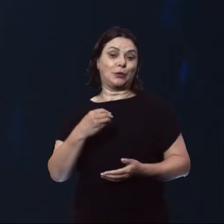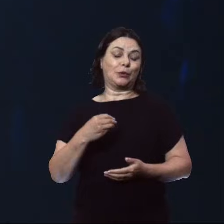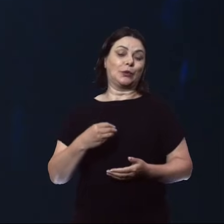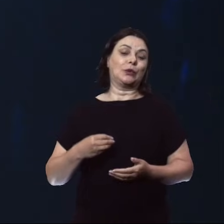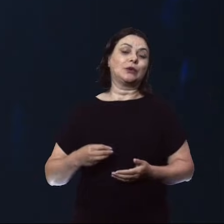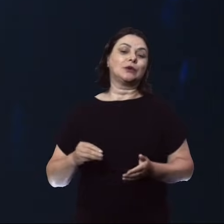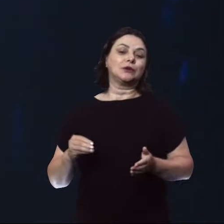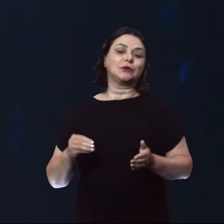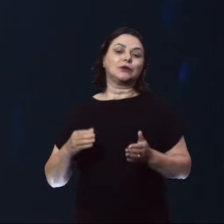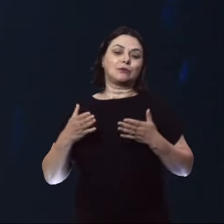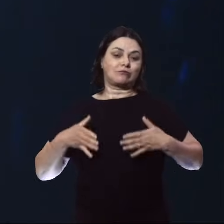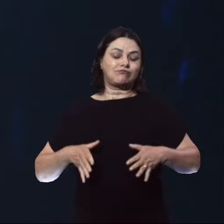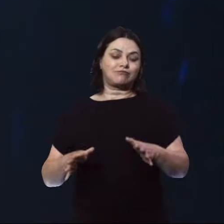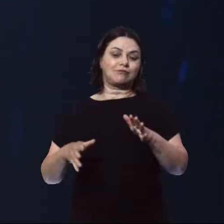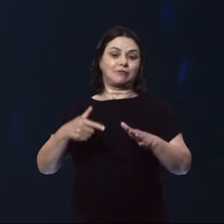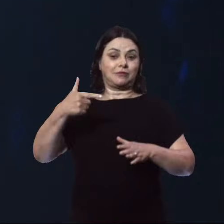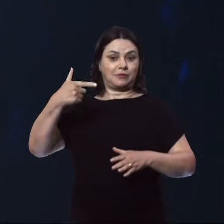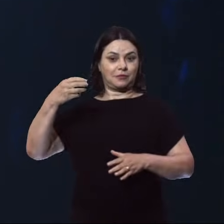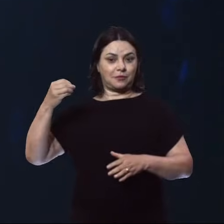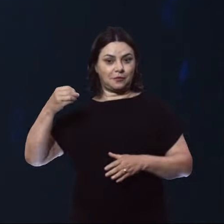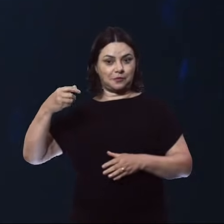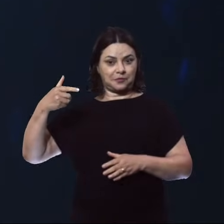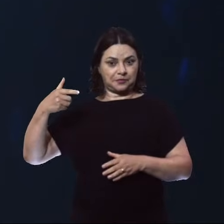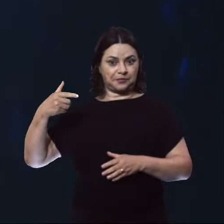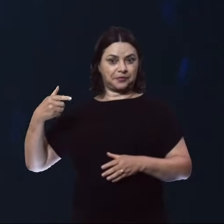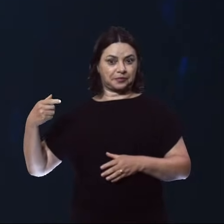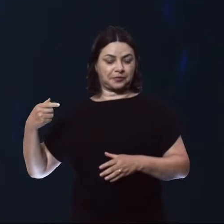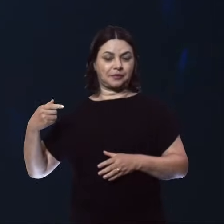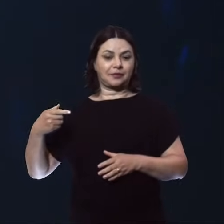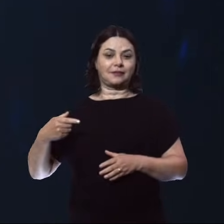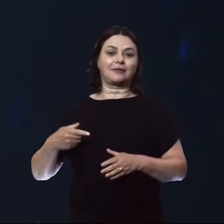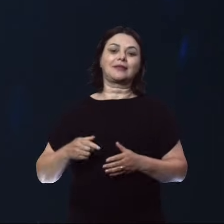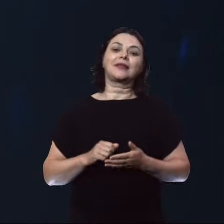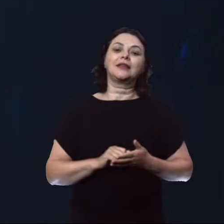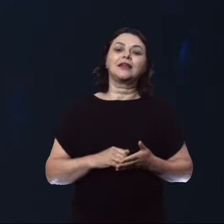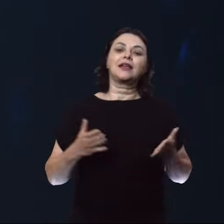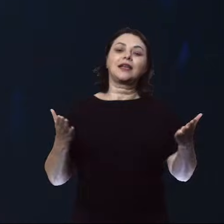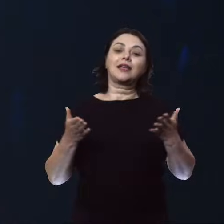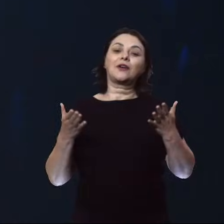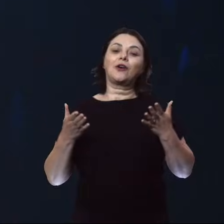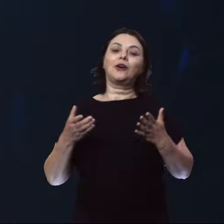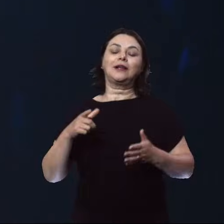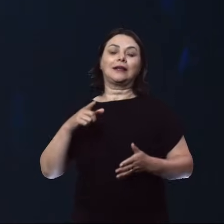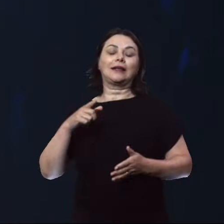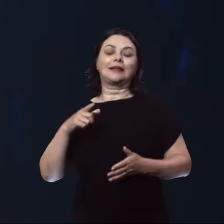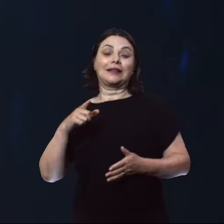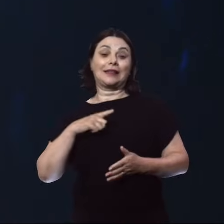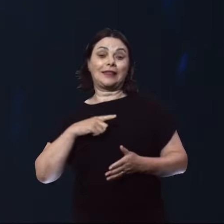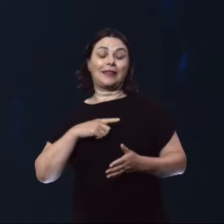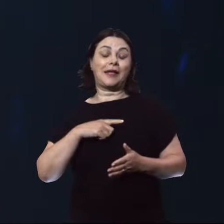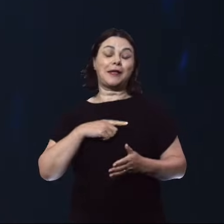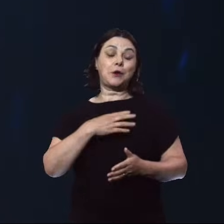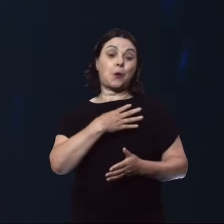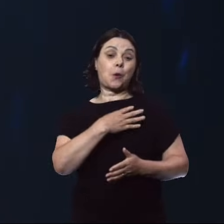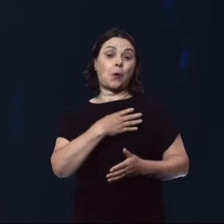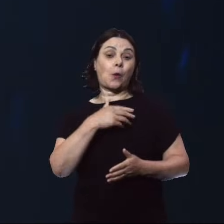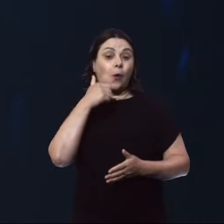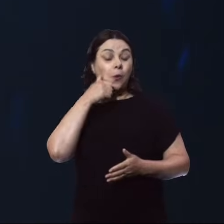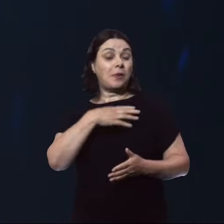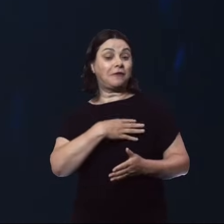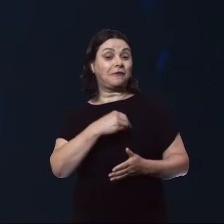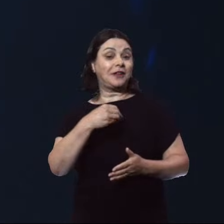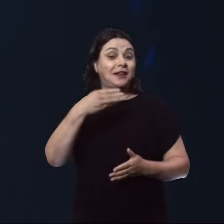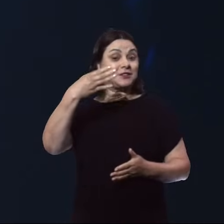Deus. E agora a gente recebeu de uma forma sobrenatural também a Helena. Estamos com ela com 4